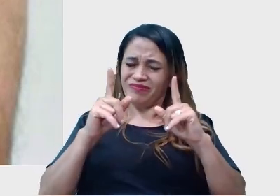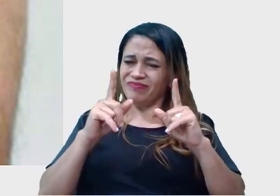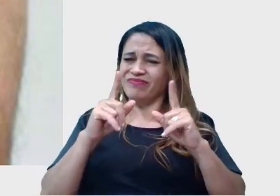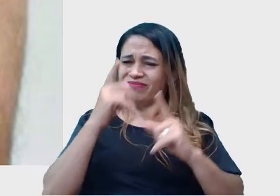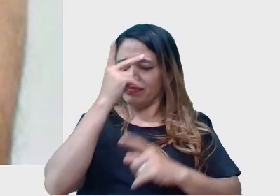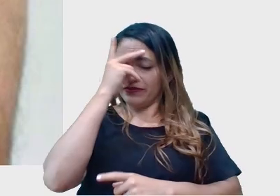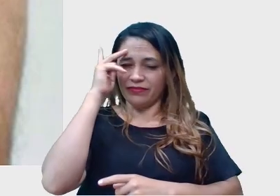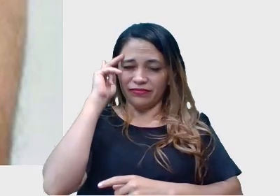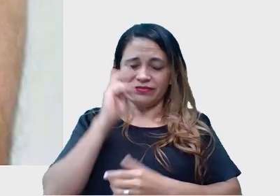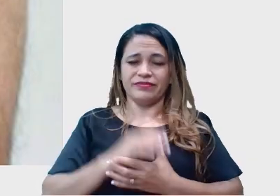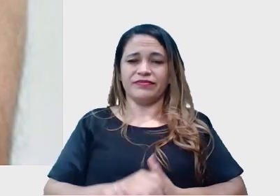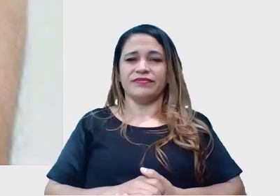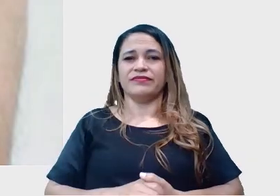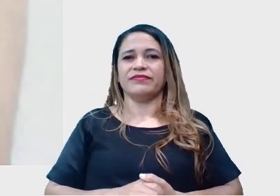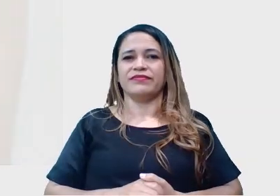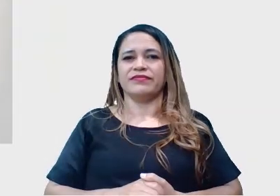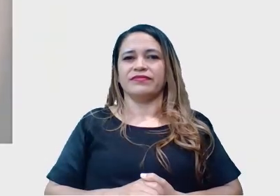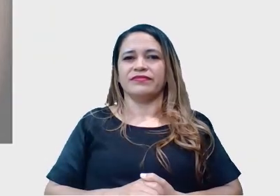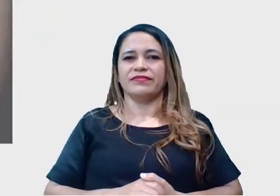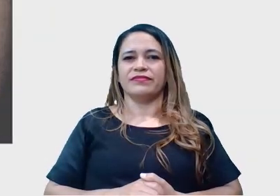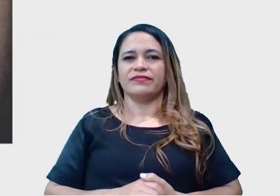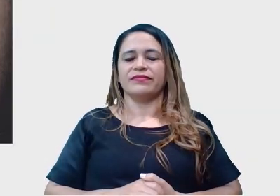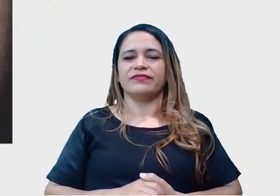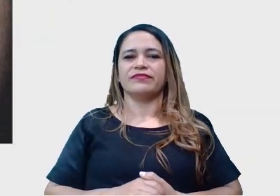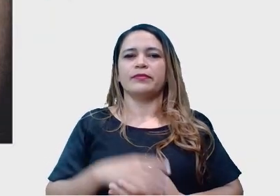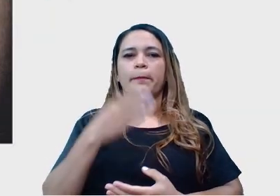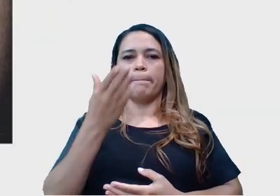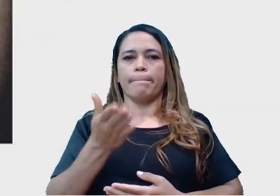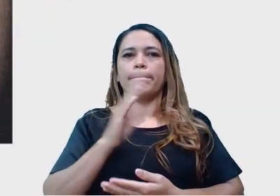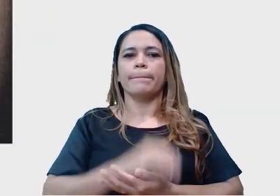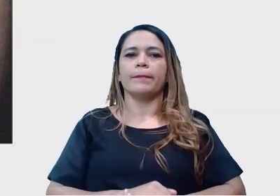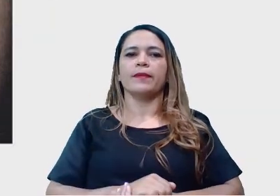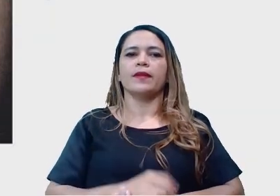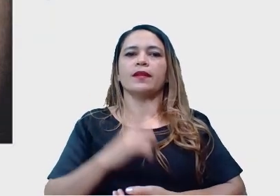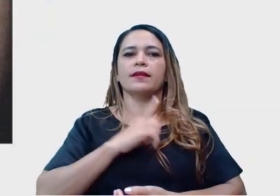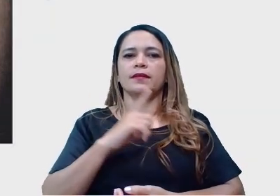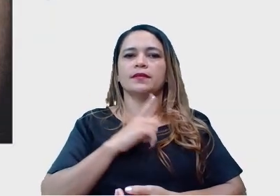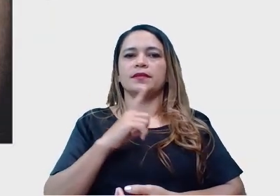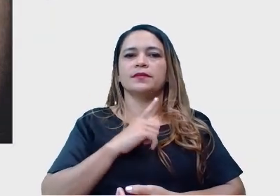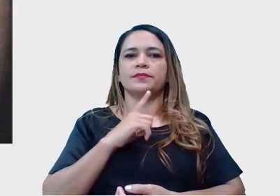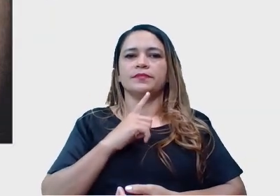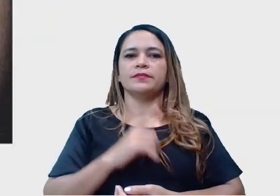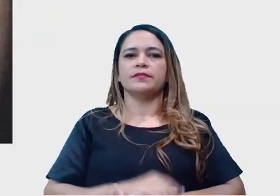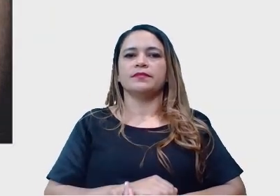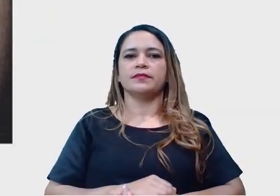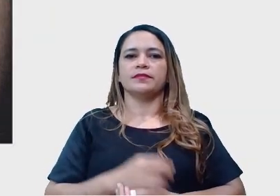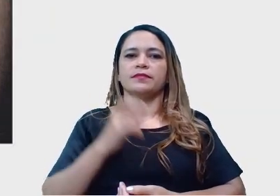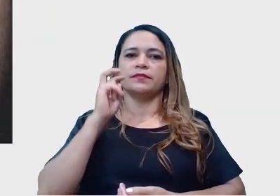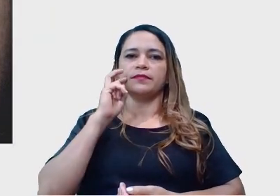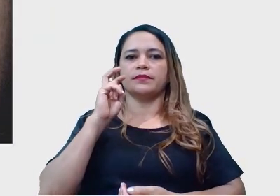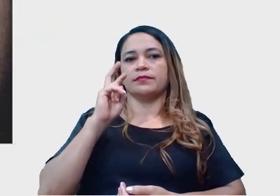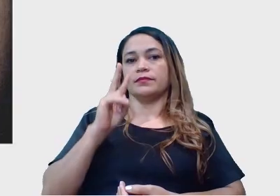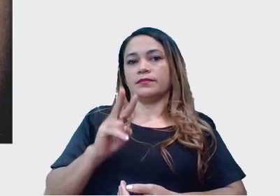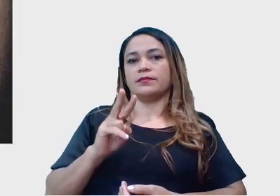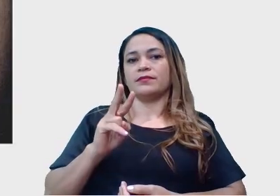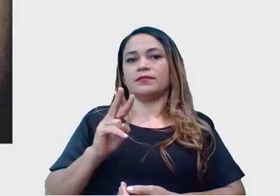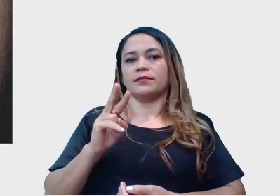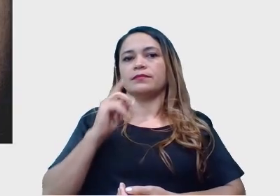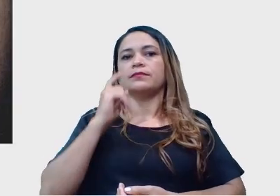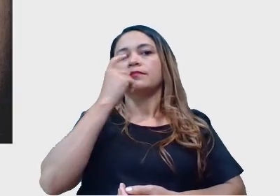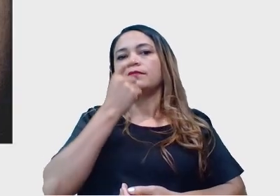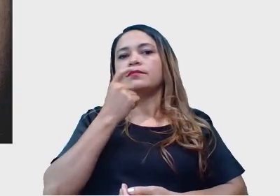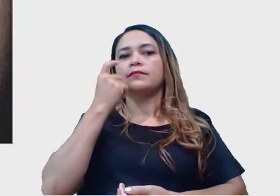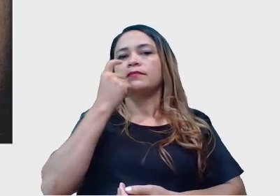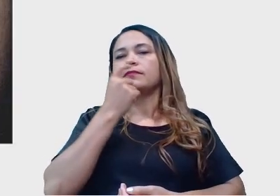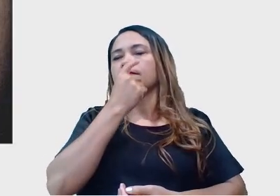tá ok? Então fica à vontade caso você não queira ver. Tá aí. Aqui eu tenho uma lesão do protozoário na região da mucosa